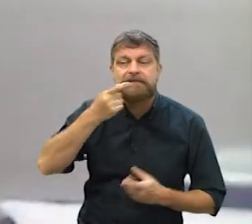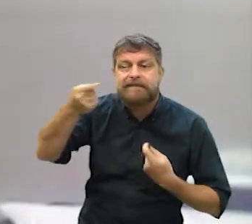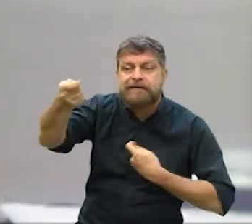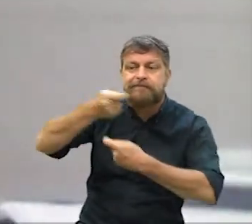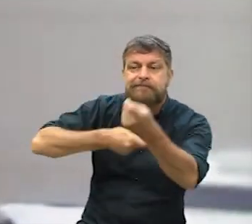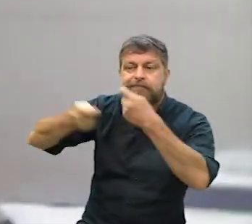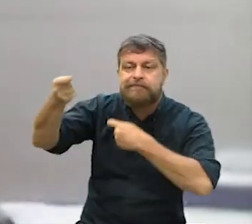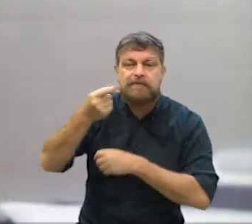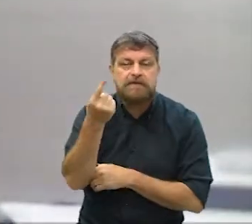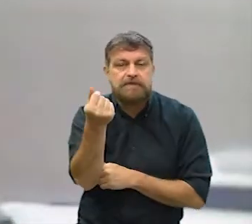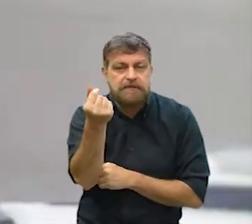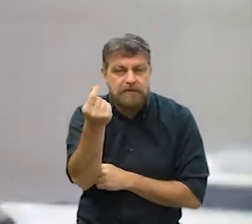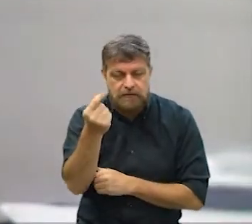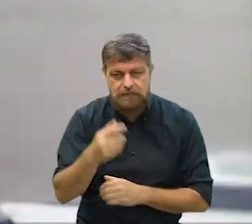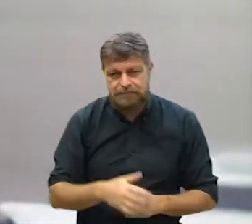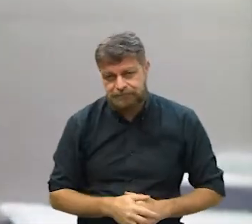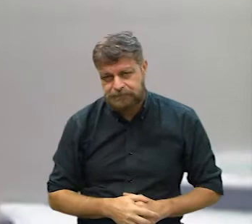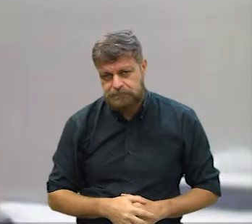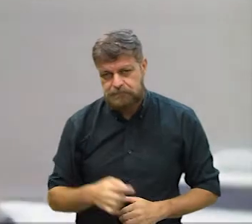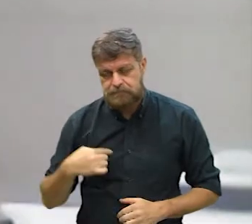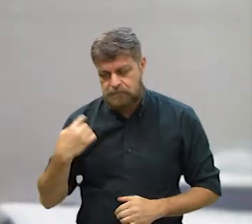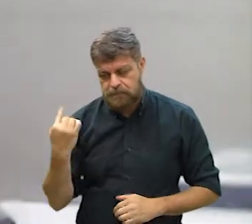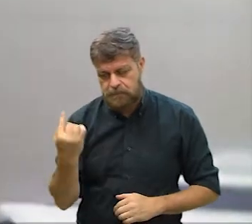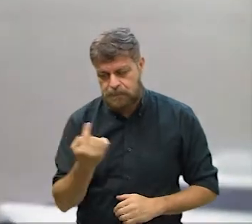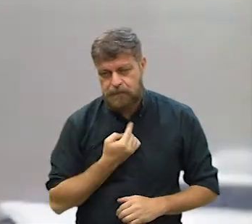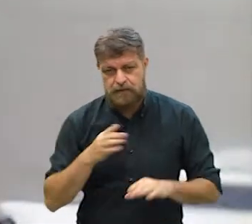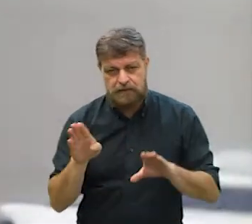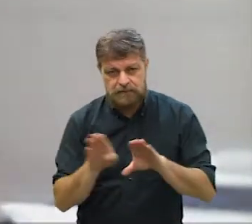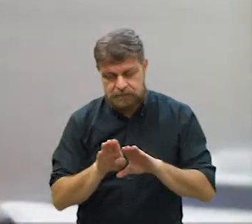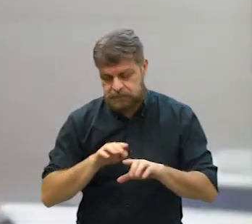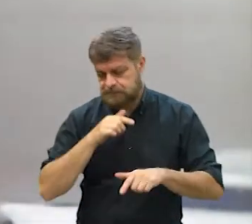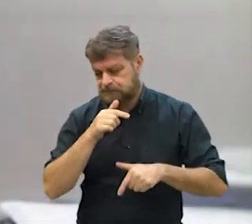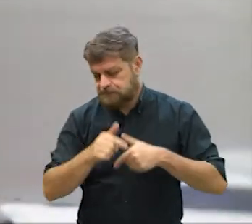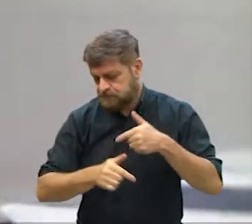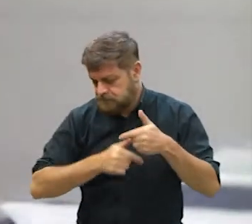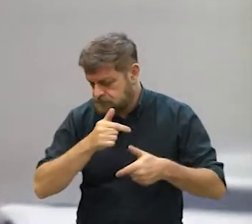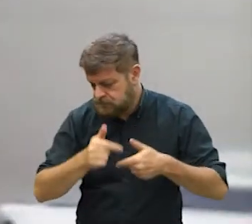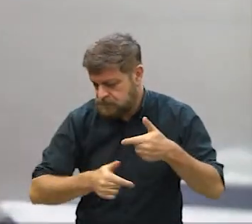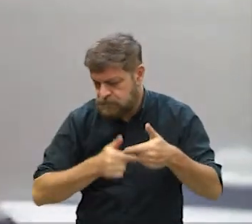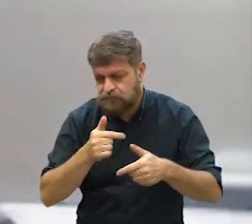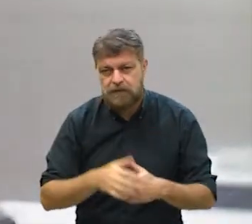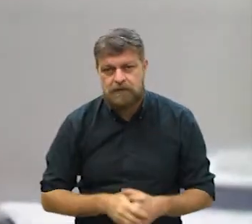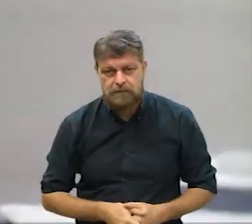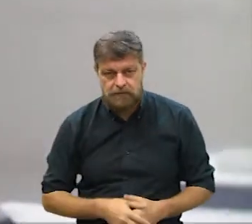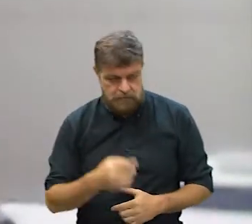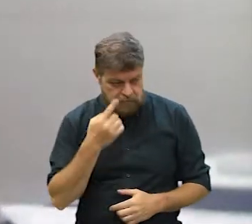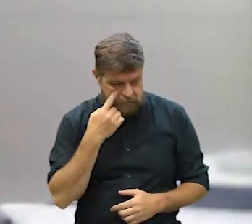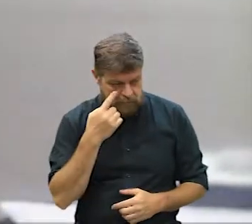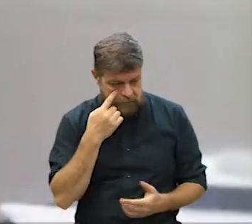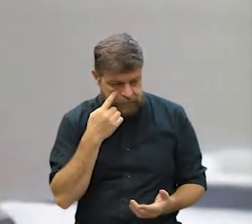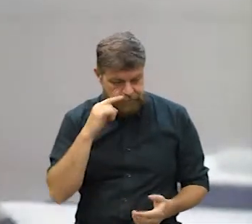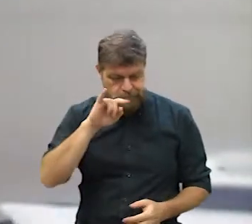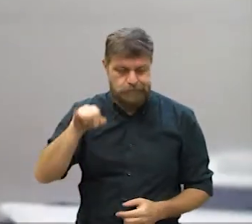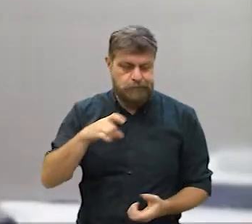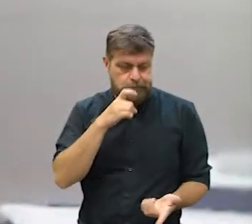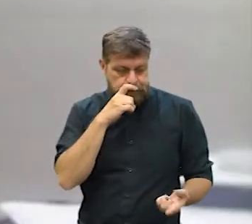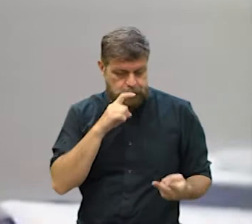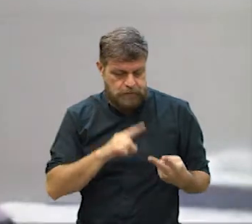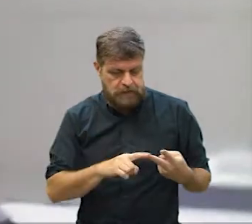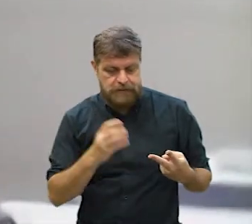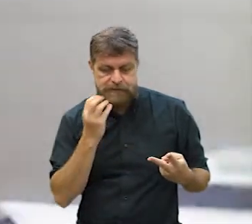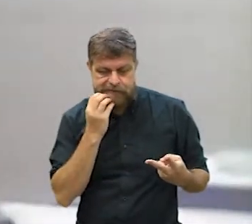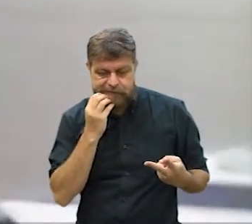Tá? Então, nós estamos também num trabalho, viu, Jorge, Igor, vereadores, tá?